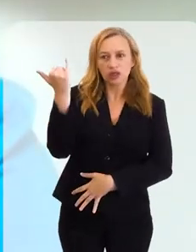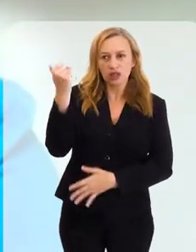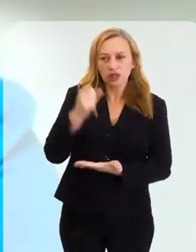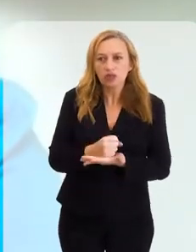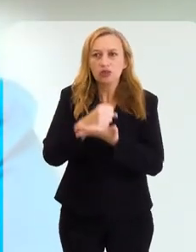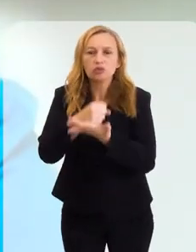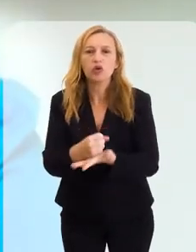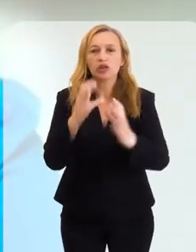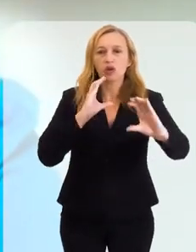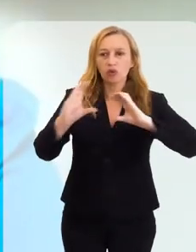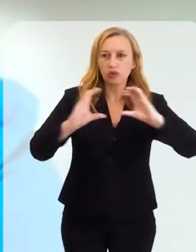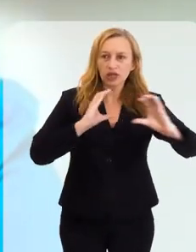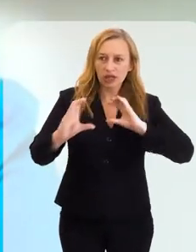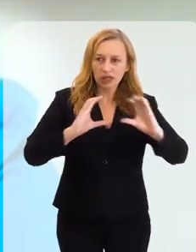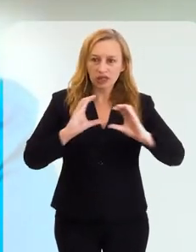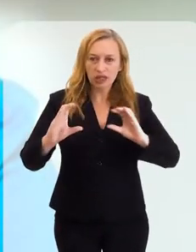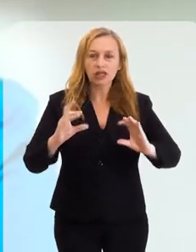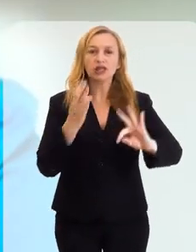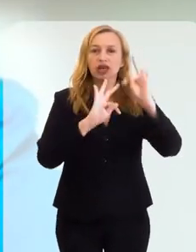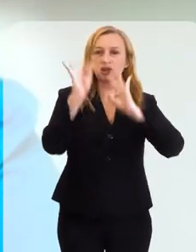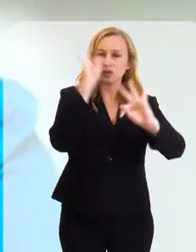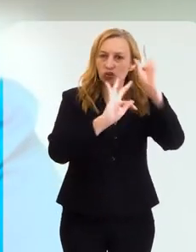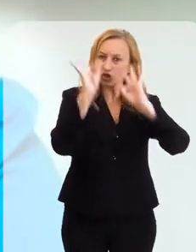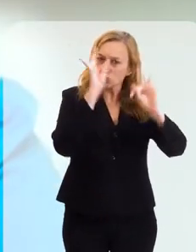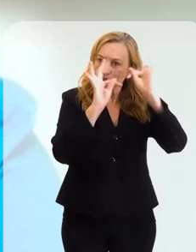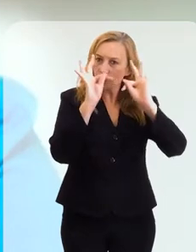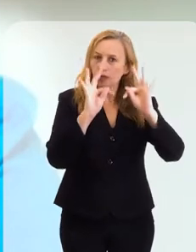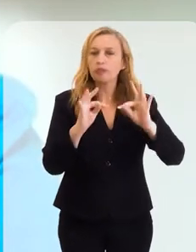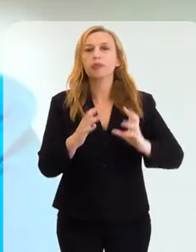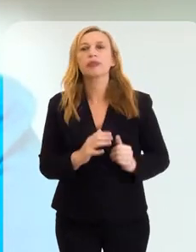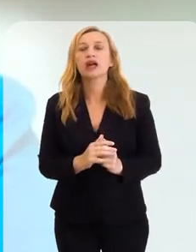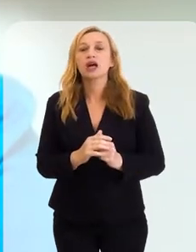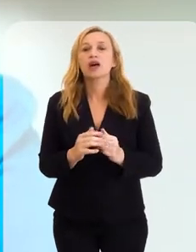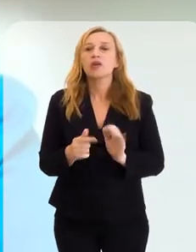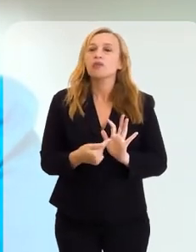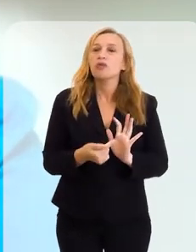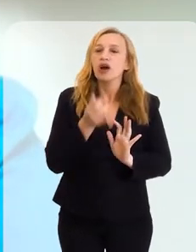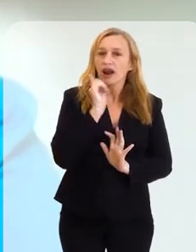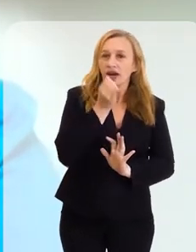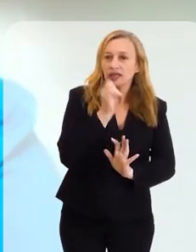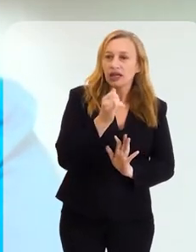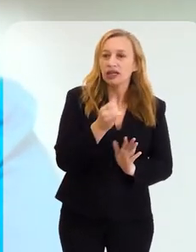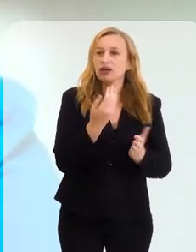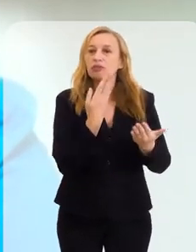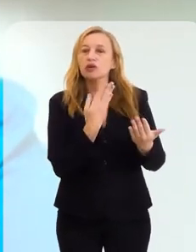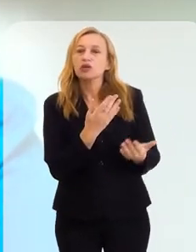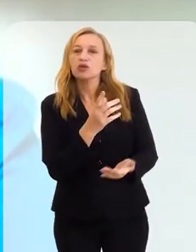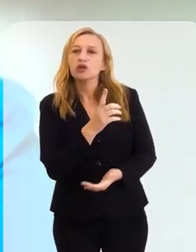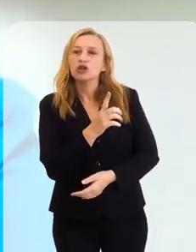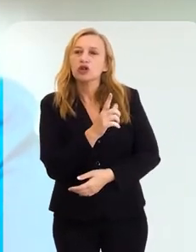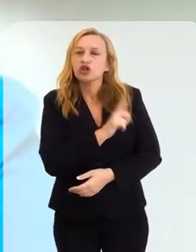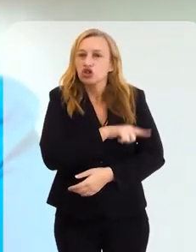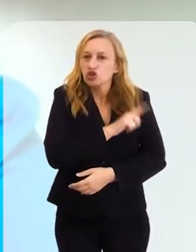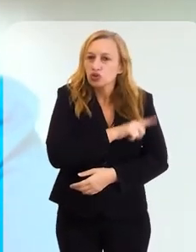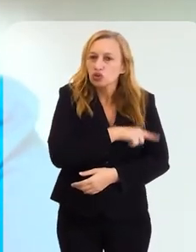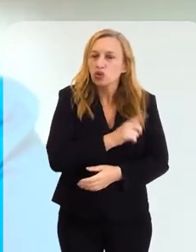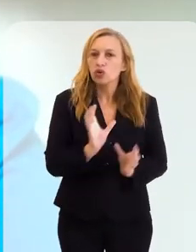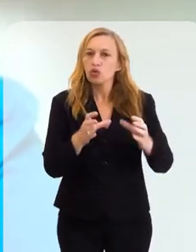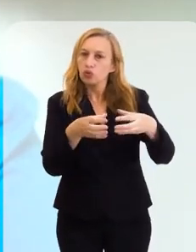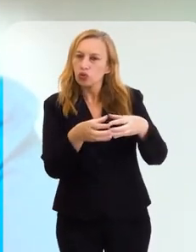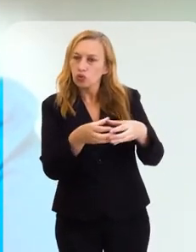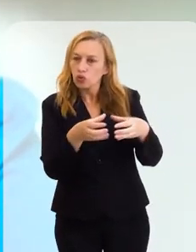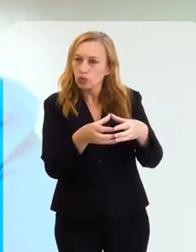importância do suporte, da comunicação mediada por tecnologias, relatada pelos gestores, né,